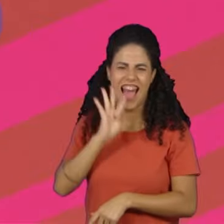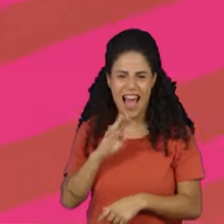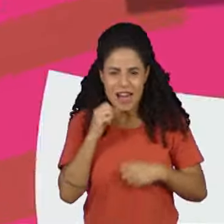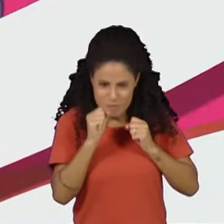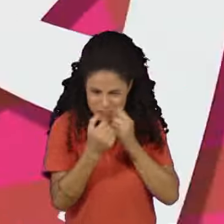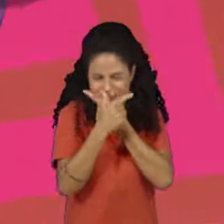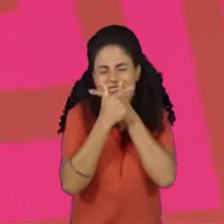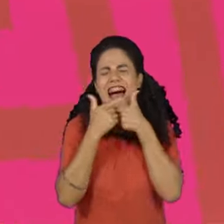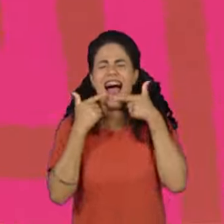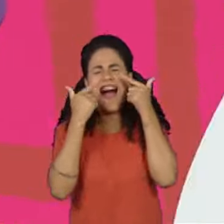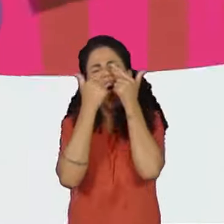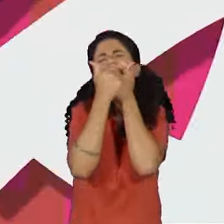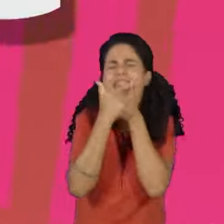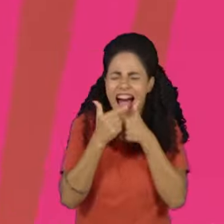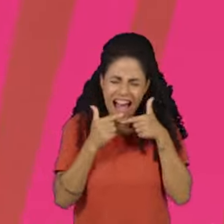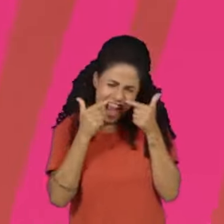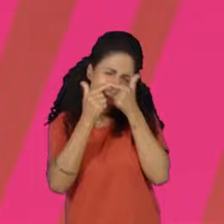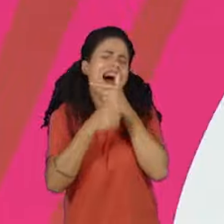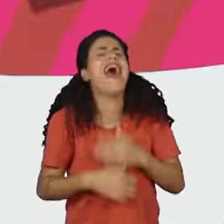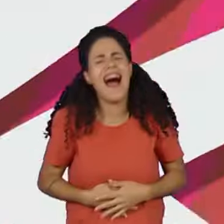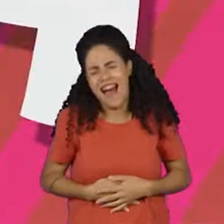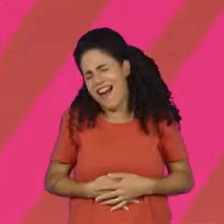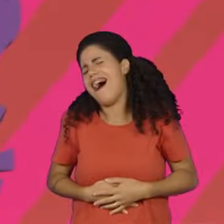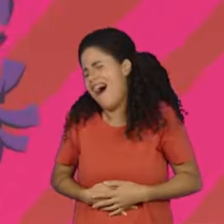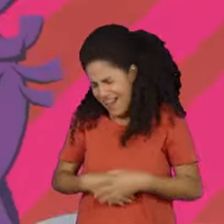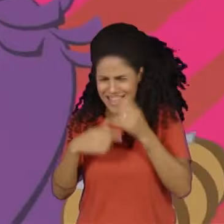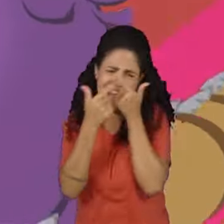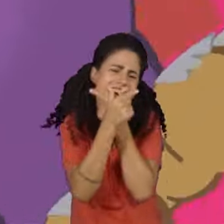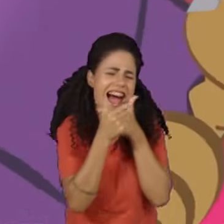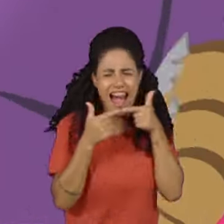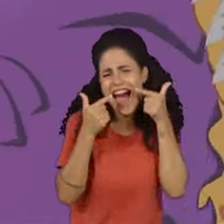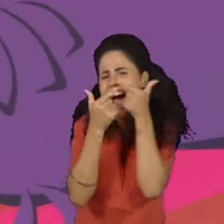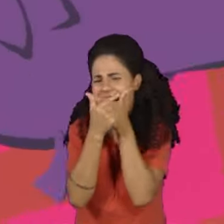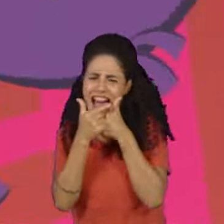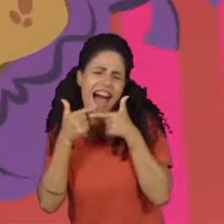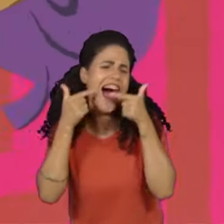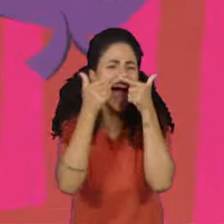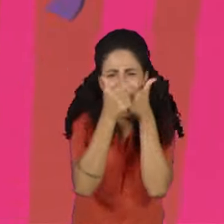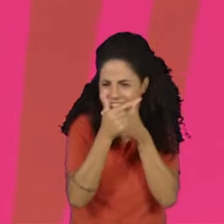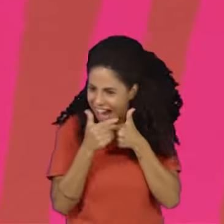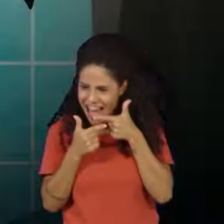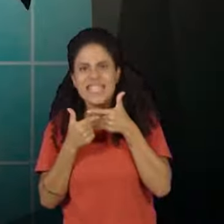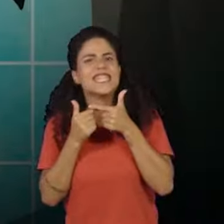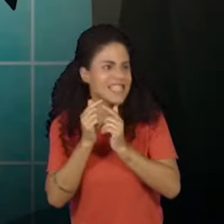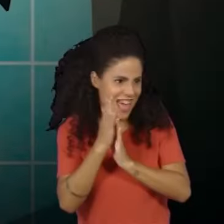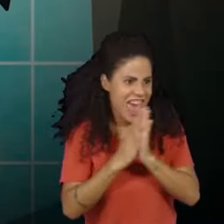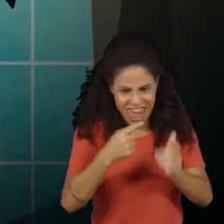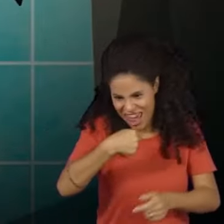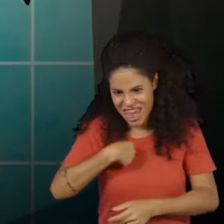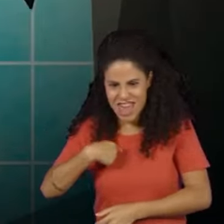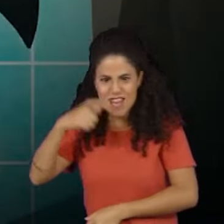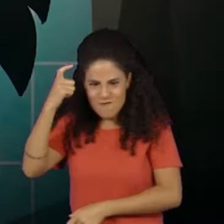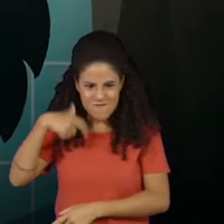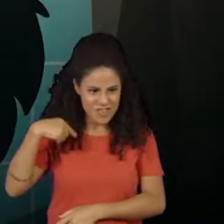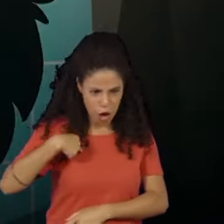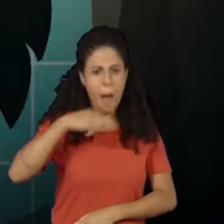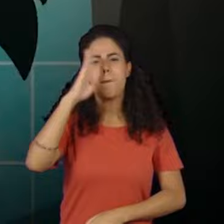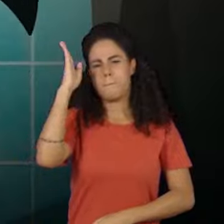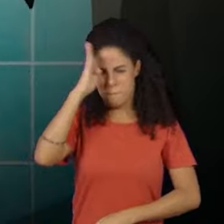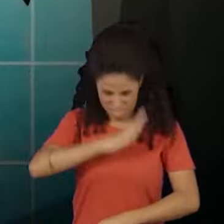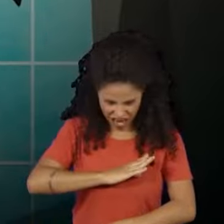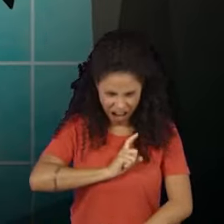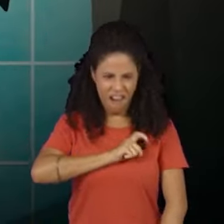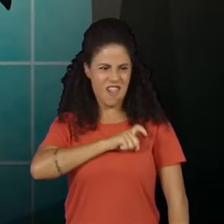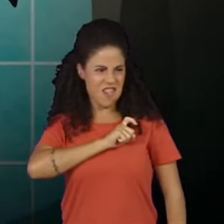a terrível gargalhada fatal, se achando tal. Ele pensa que